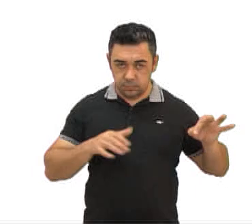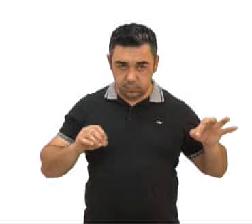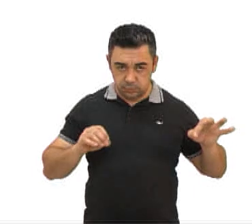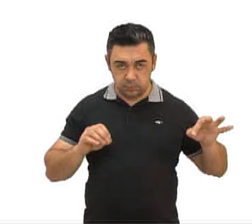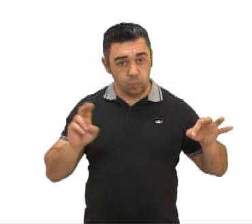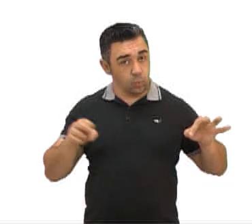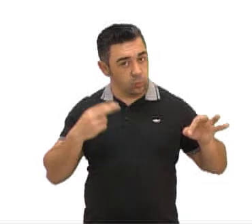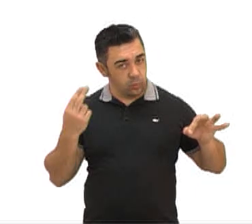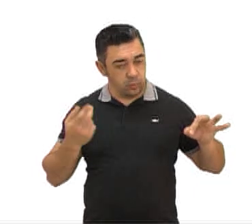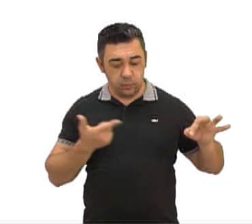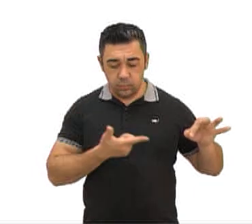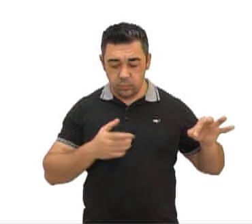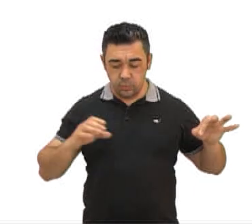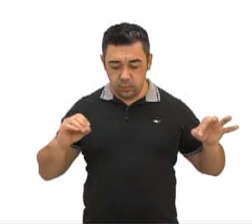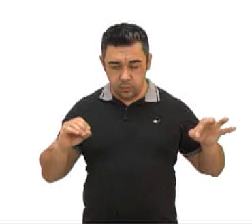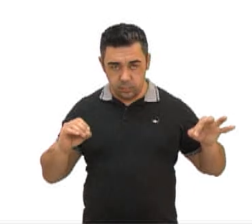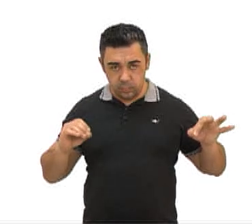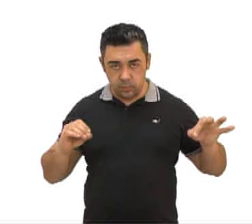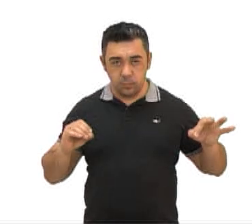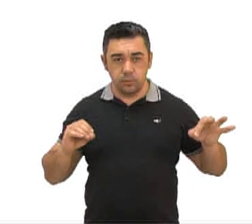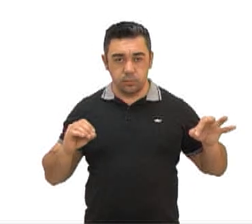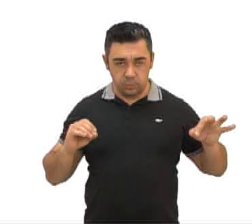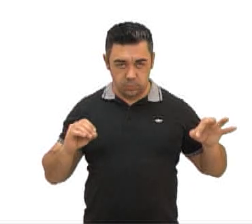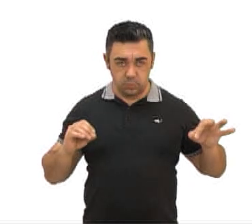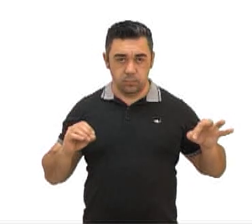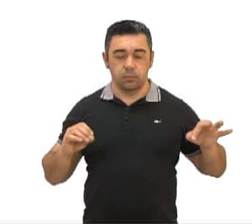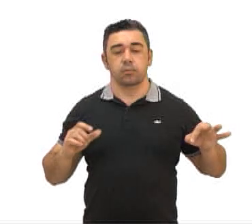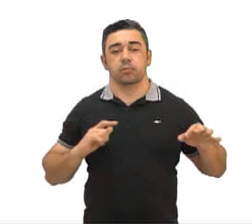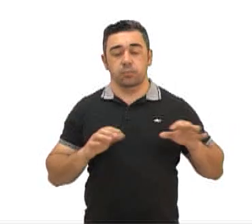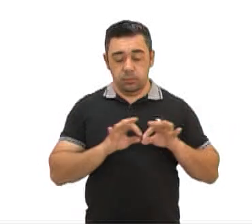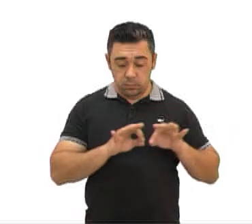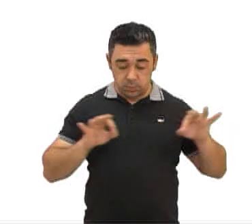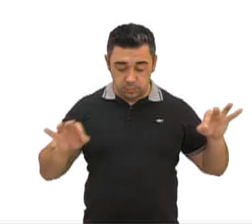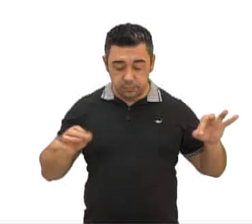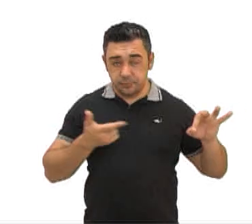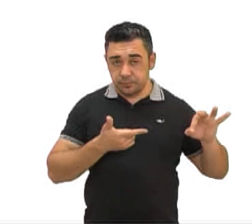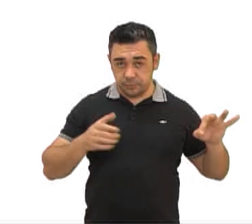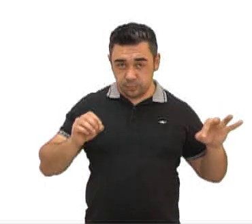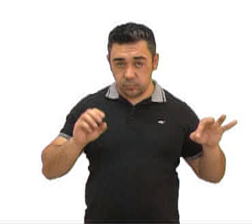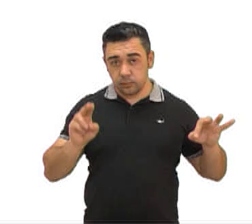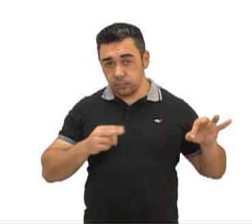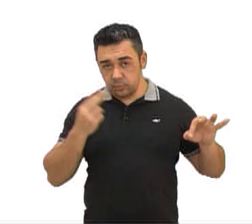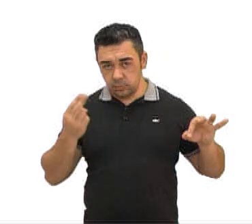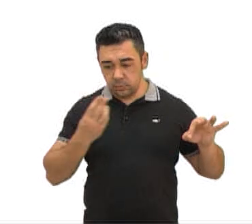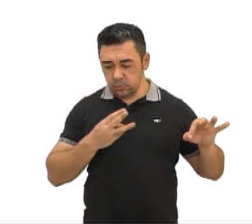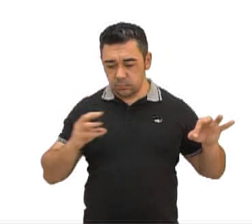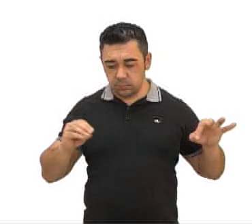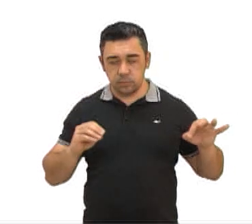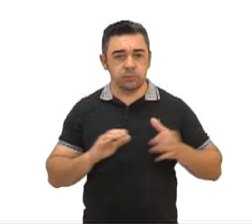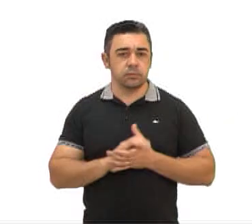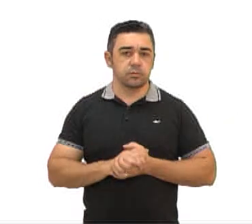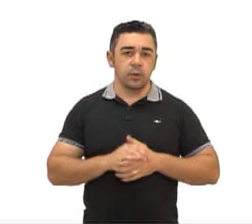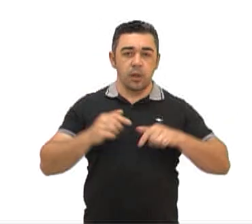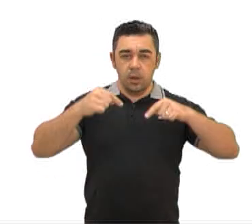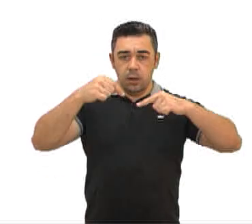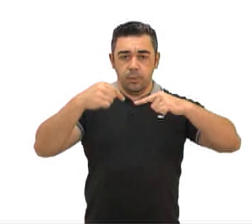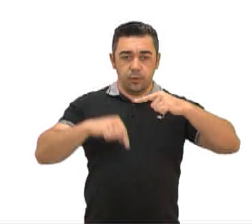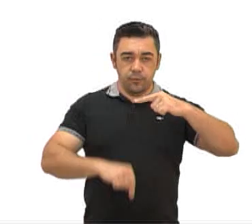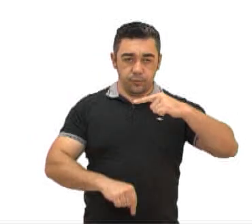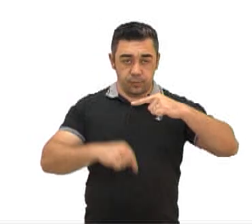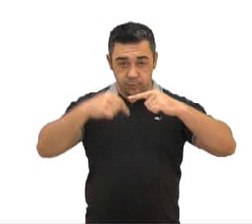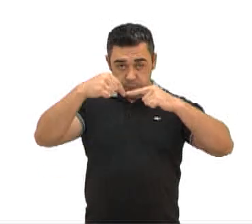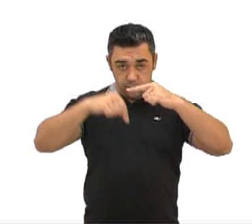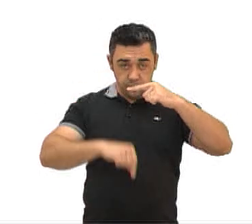metros e um comprimento de 20 ou 30 metros e a profundidade mínima